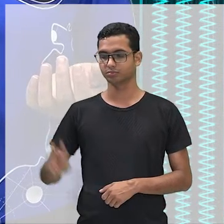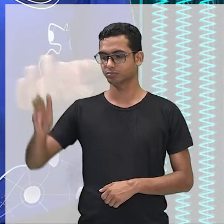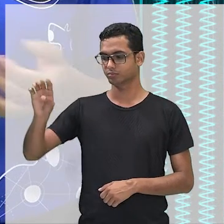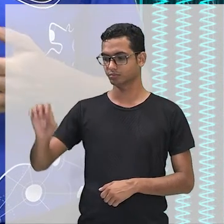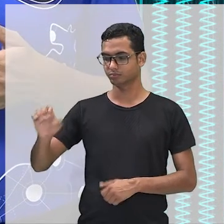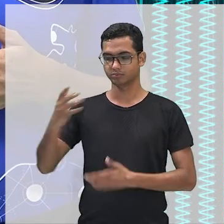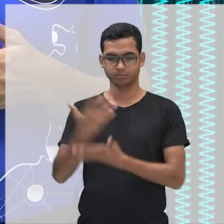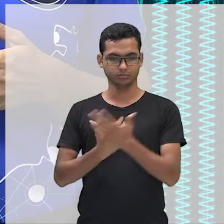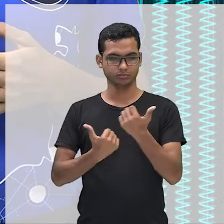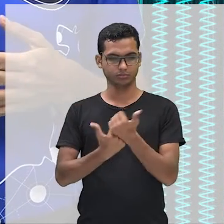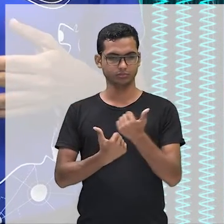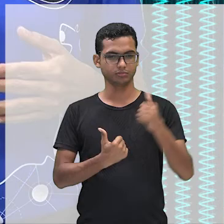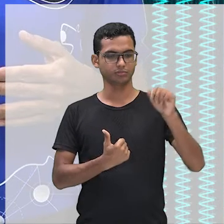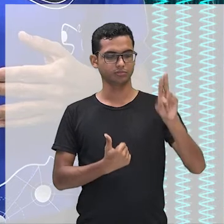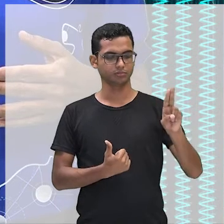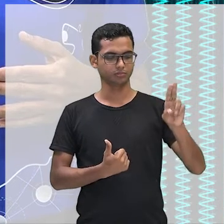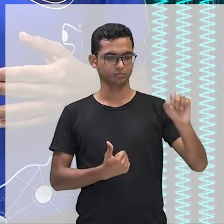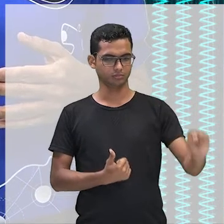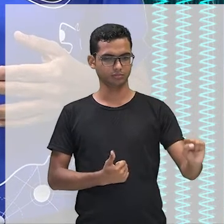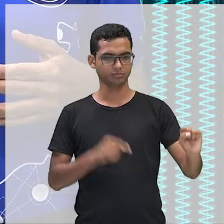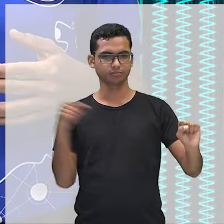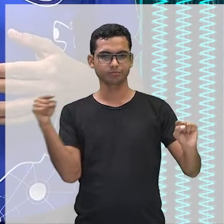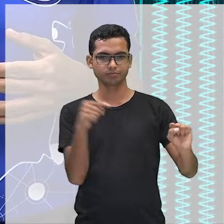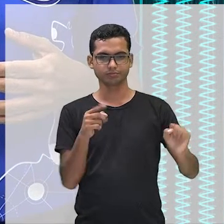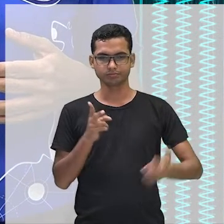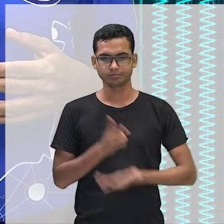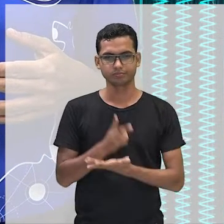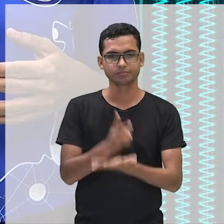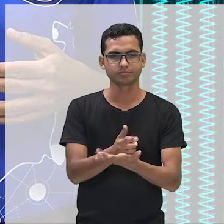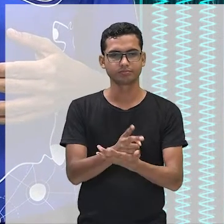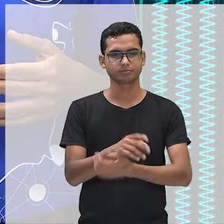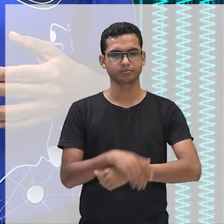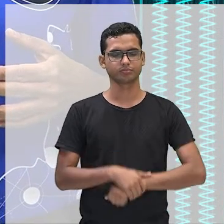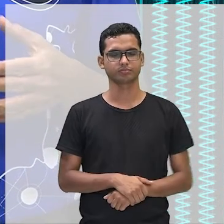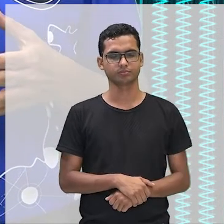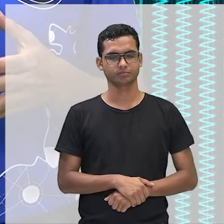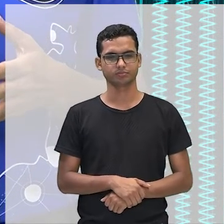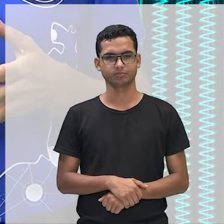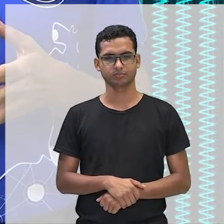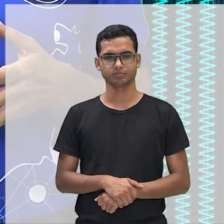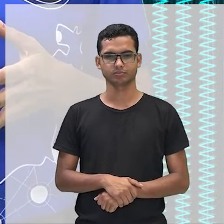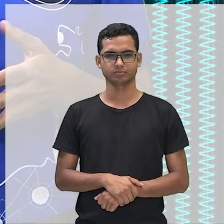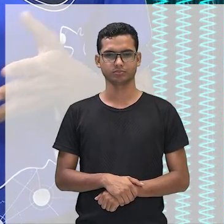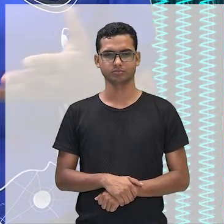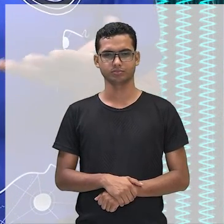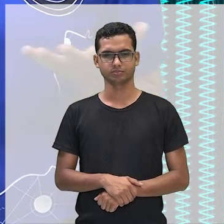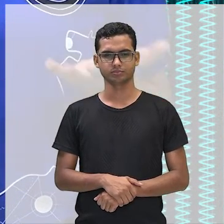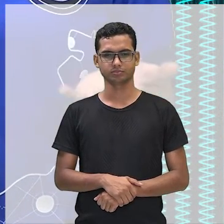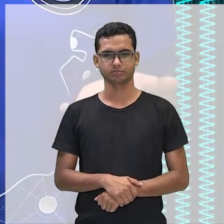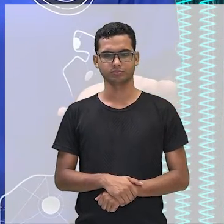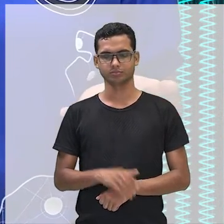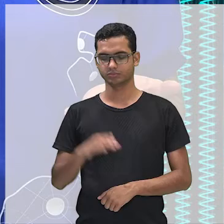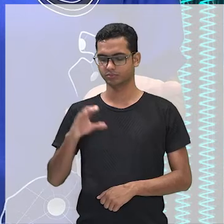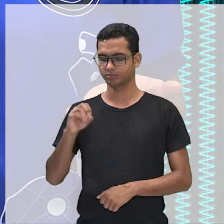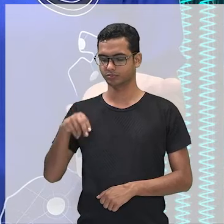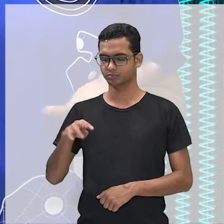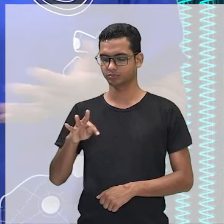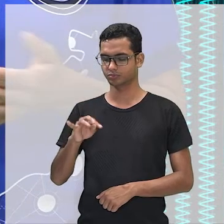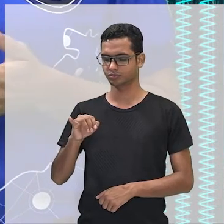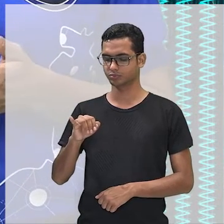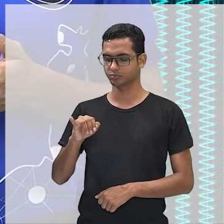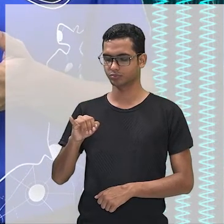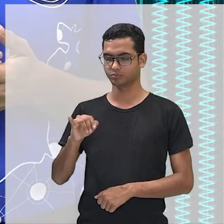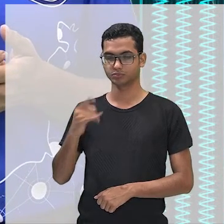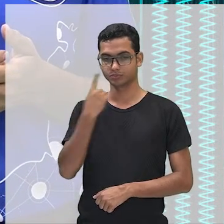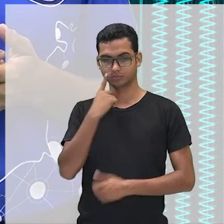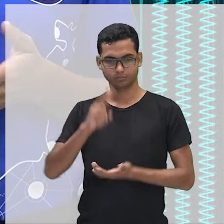fica as. Então, esse conte conosco é o as.